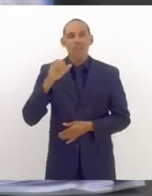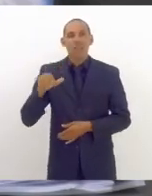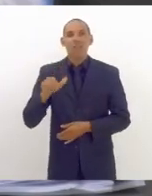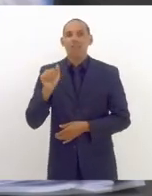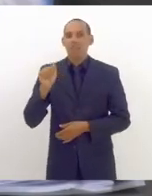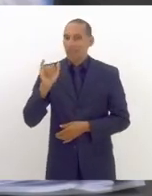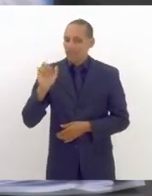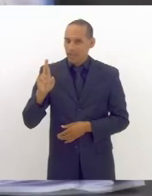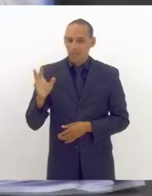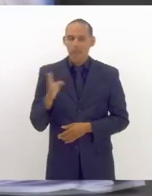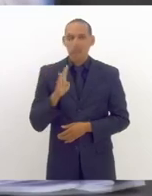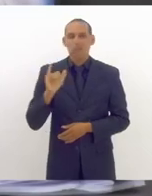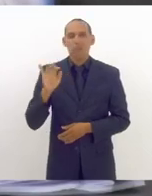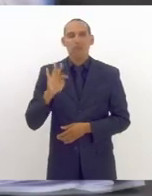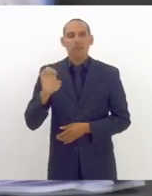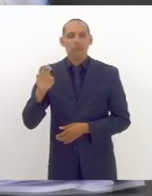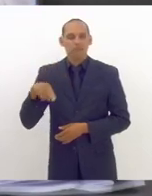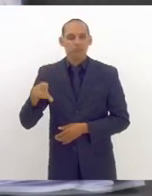Bittencourt